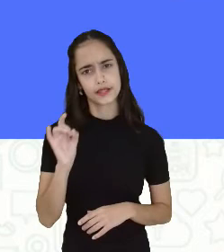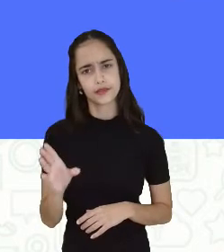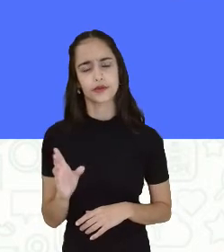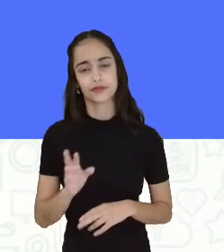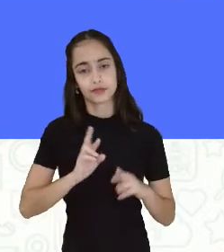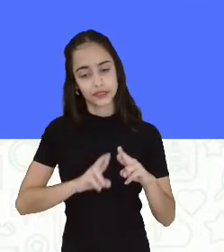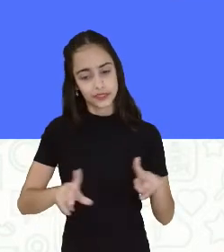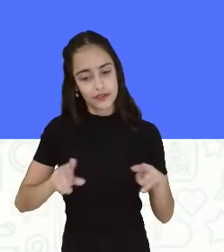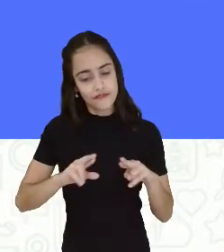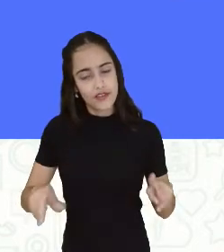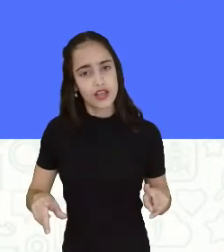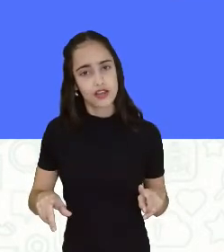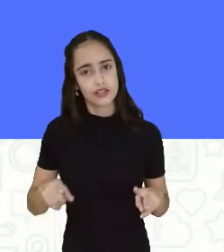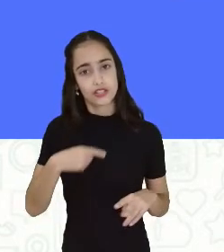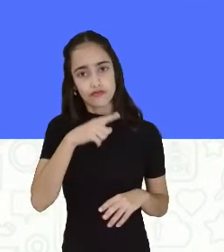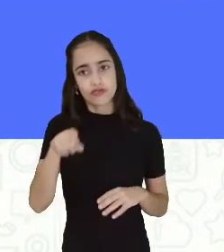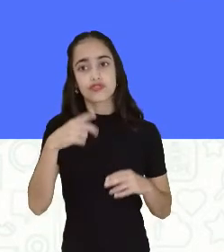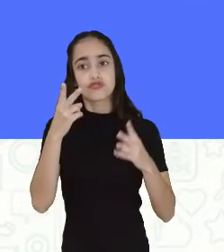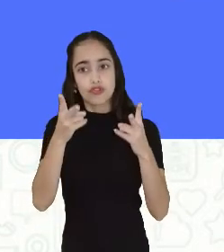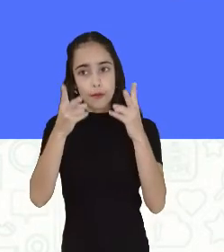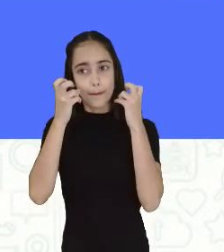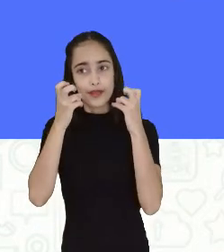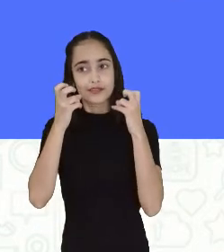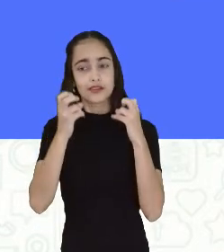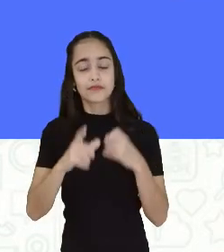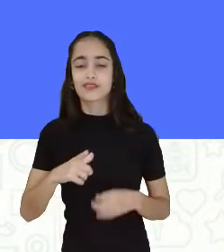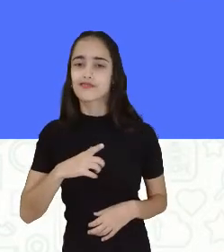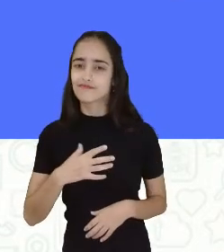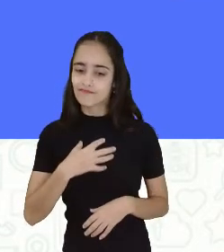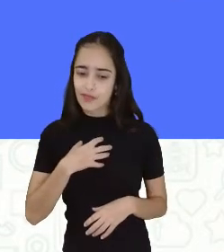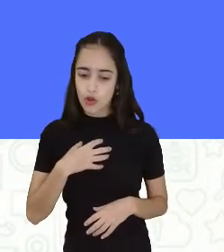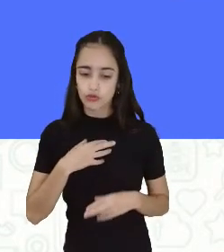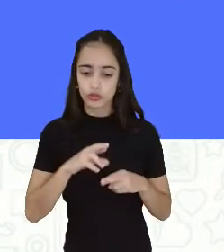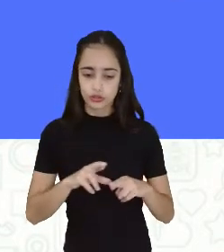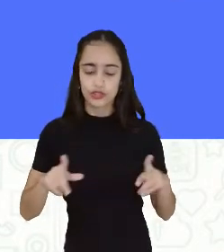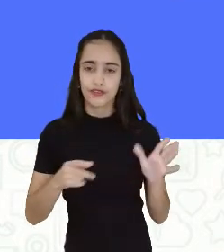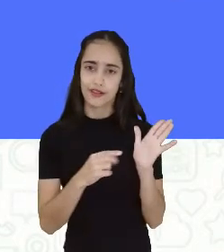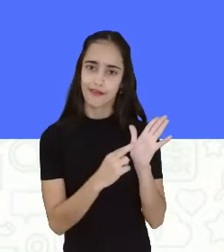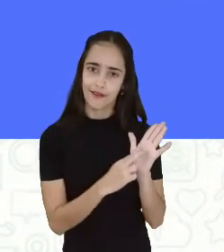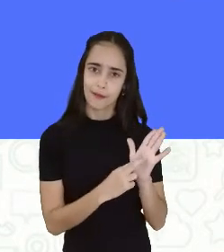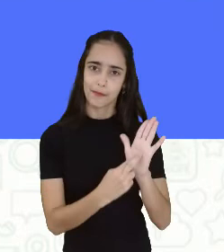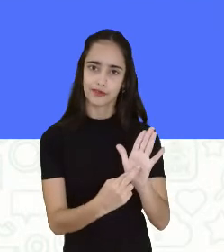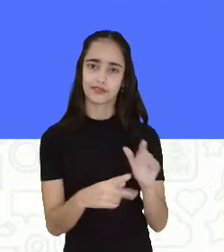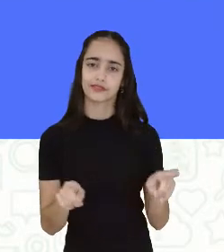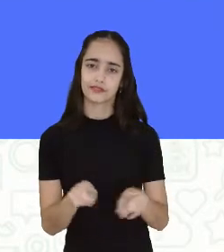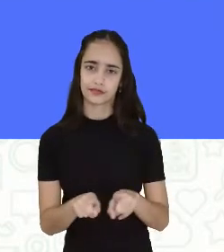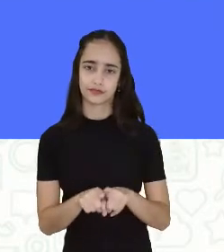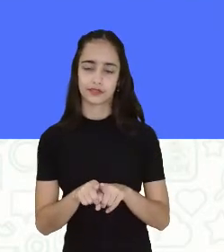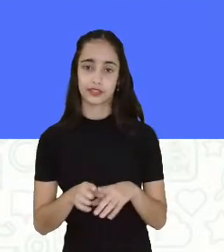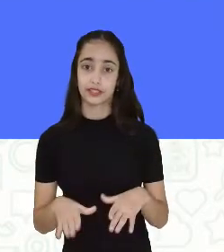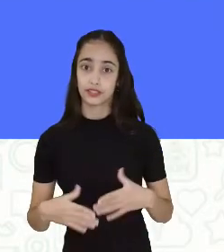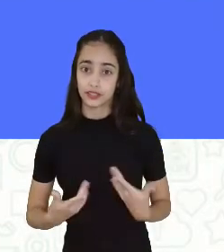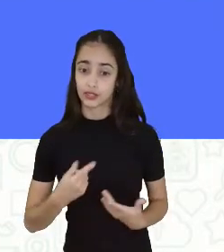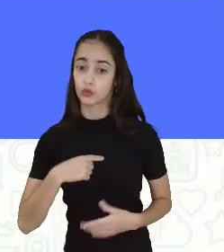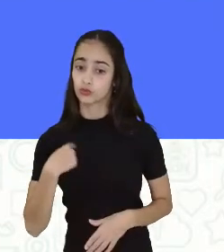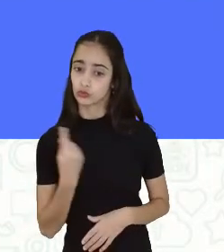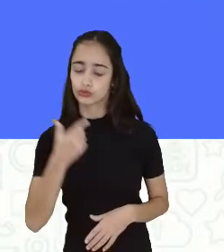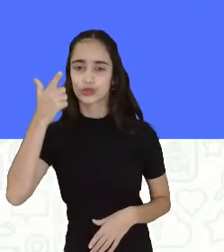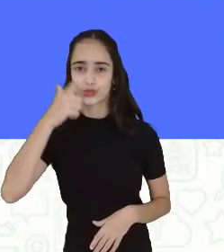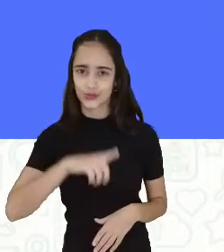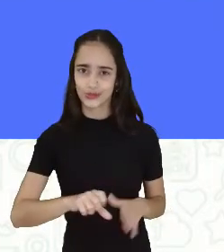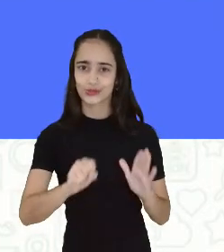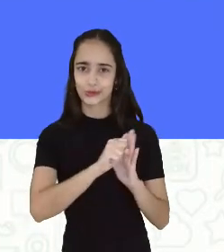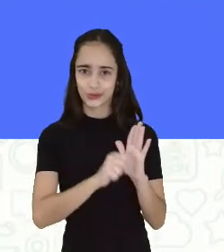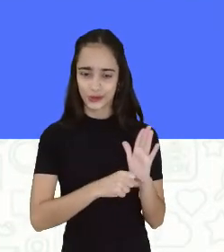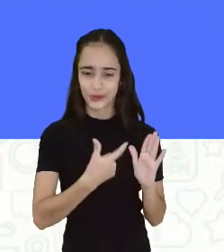observam que é bem diferente a forma de se representar Então esse é um ganho que a gente teve no século 20 com